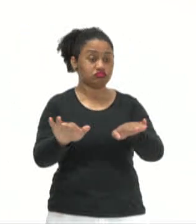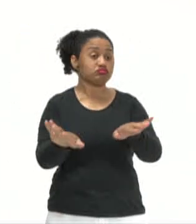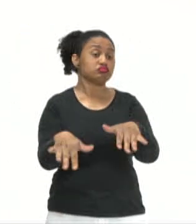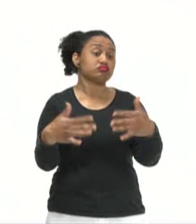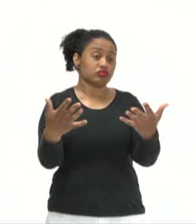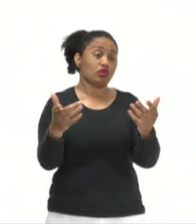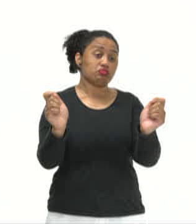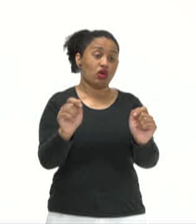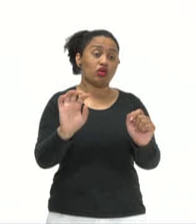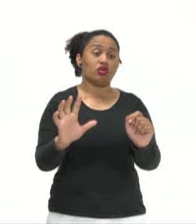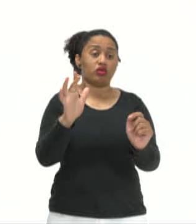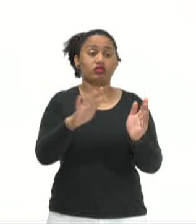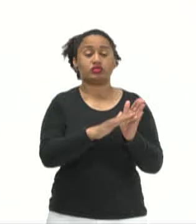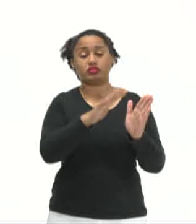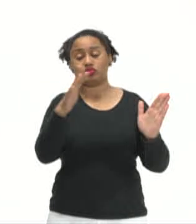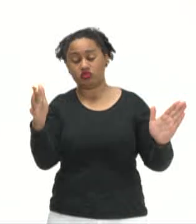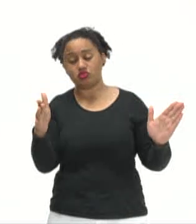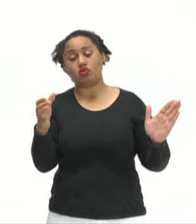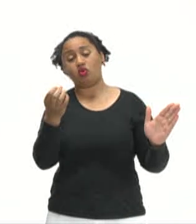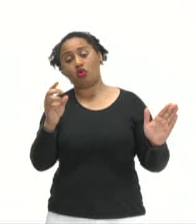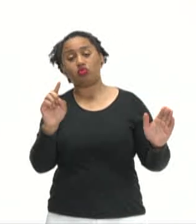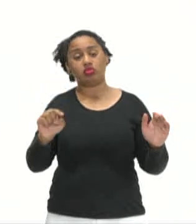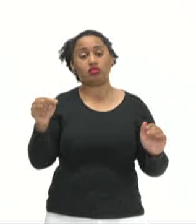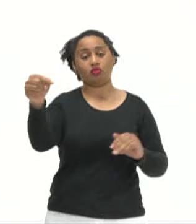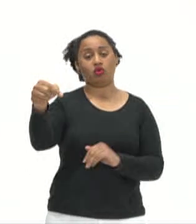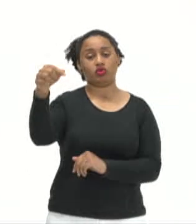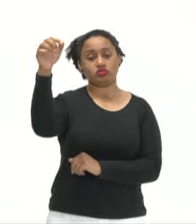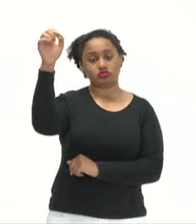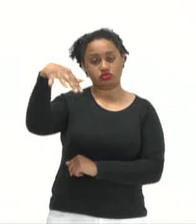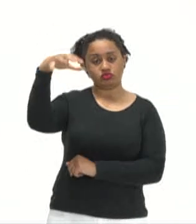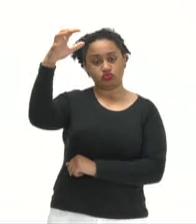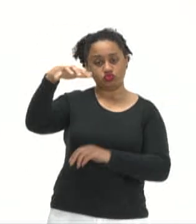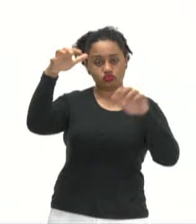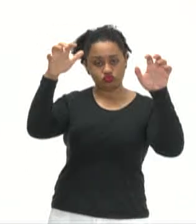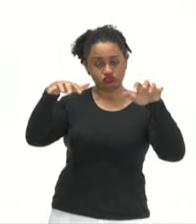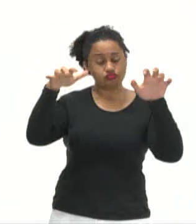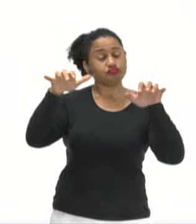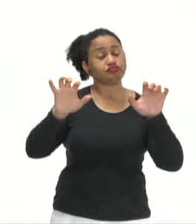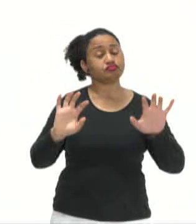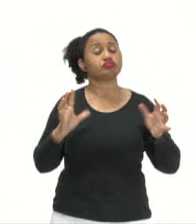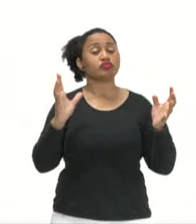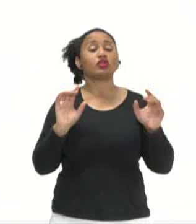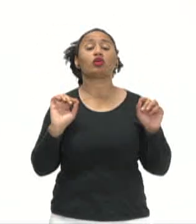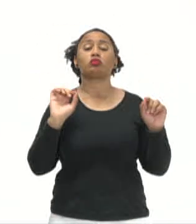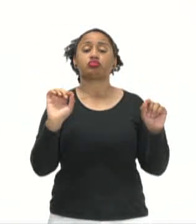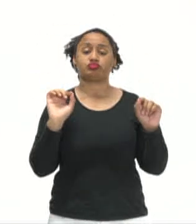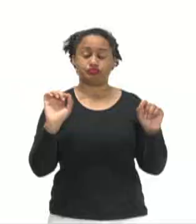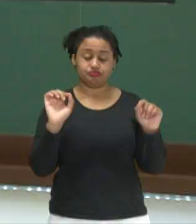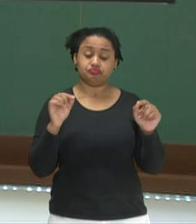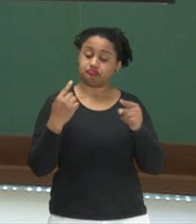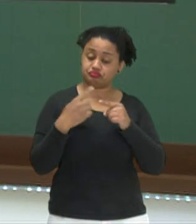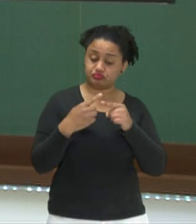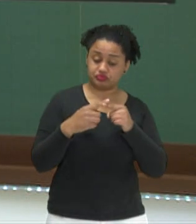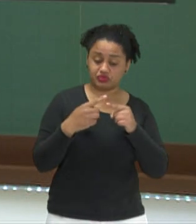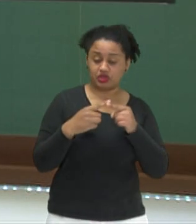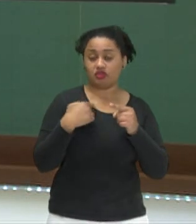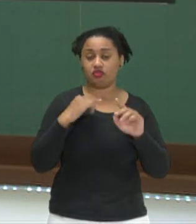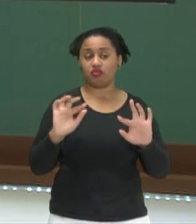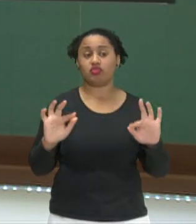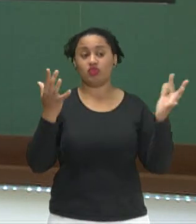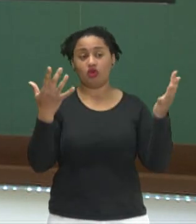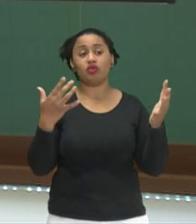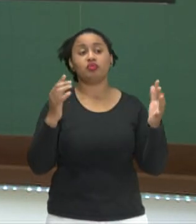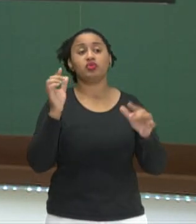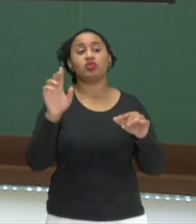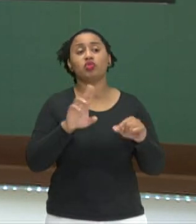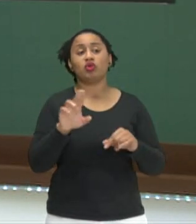pode acontecer durante ou após uma chuva. Esse acontecimento ocorre em razão de um fenômeno físico que a gente chama